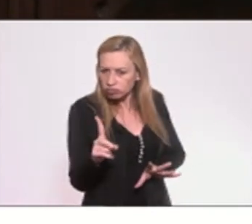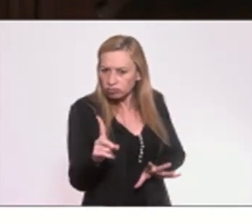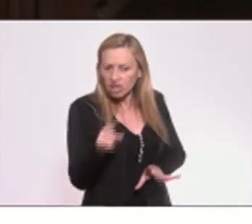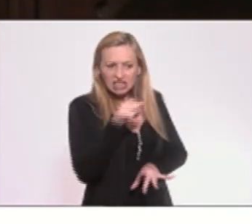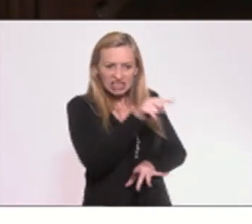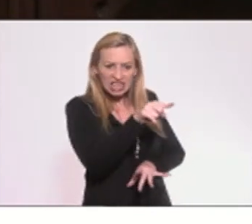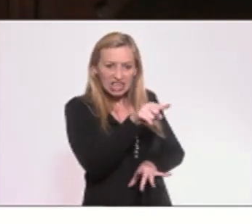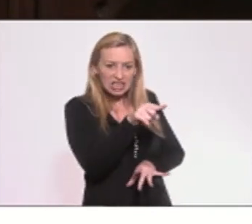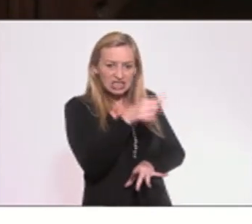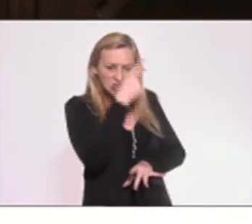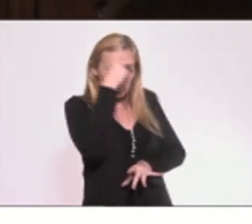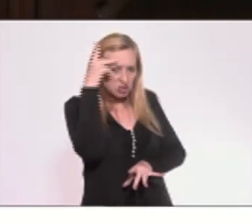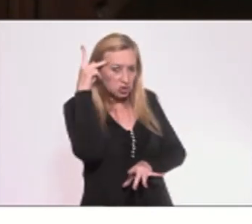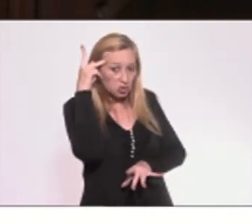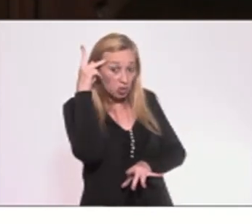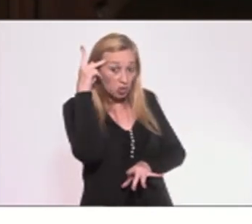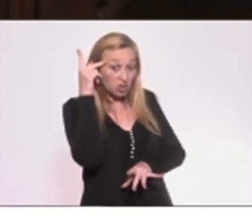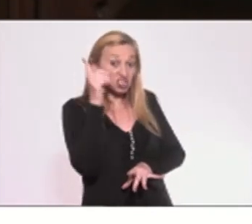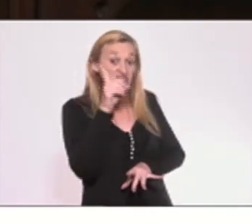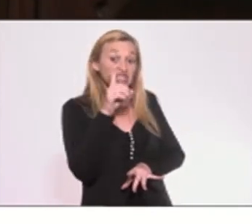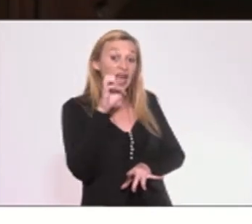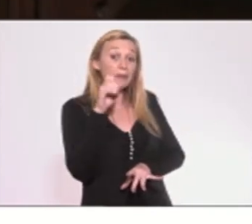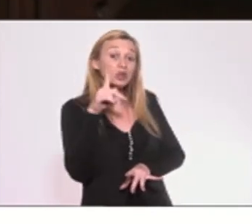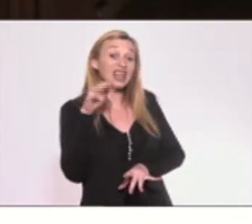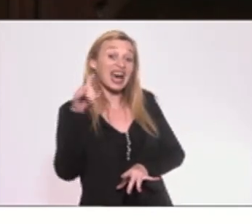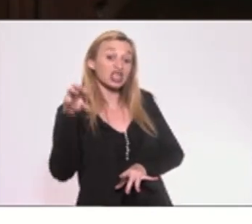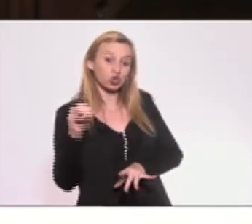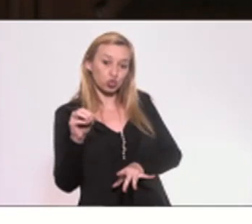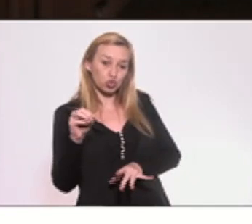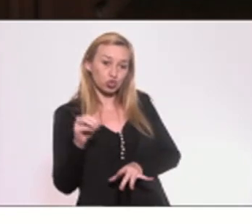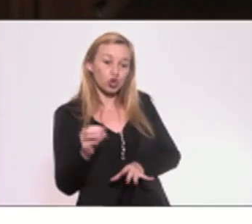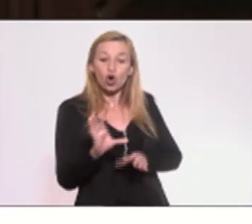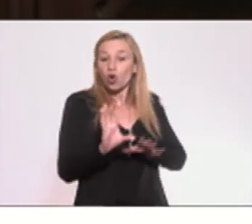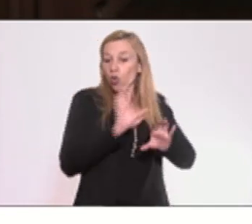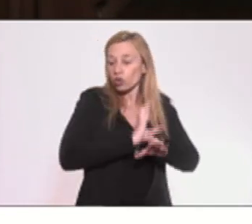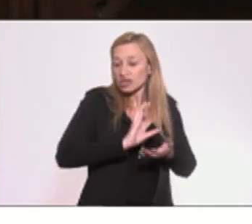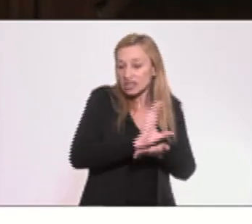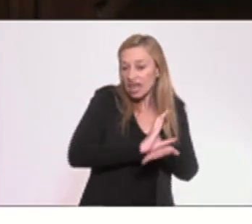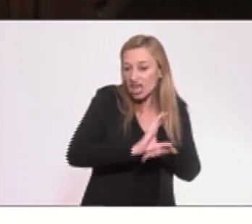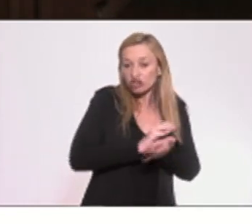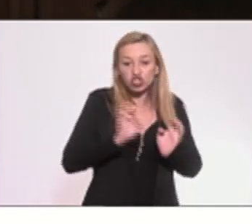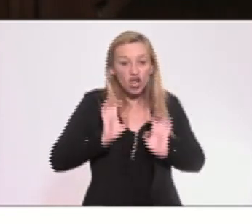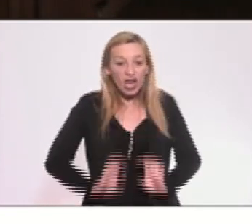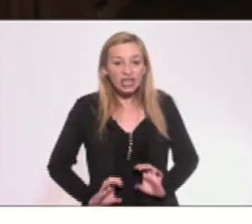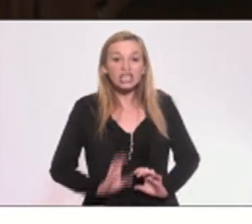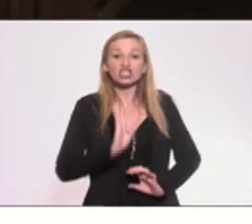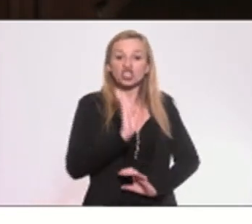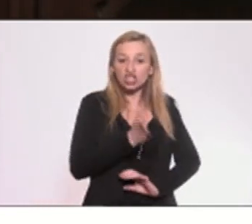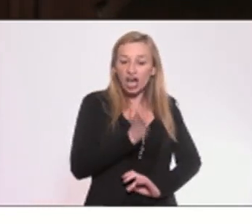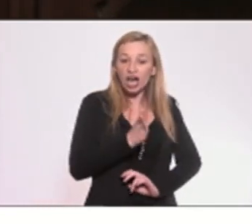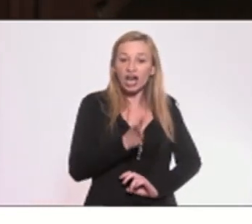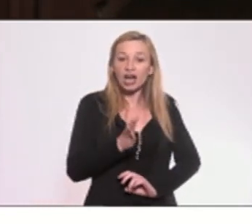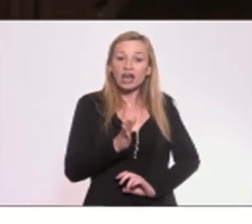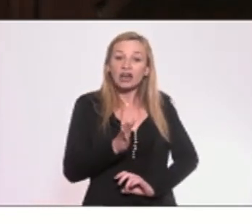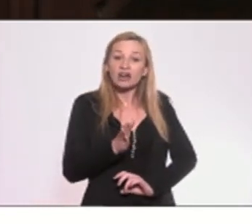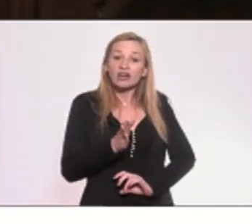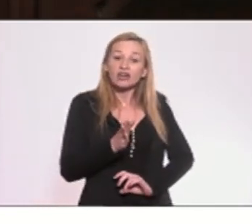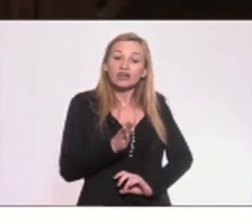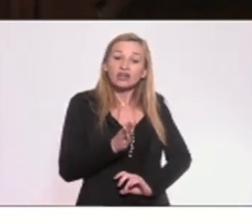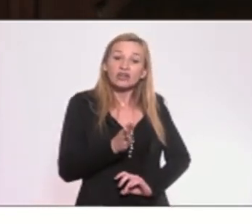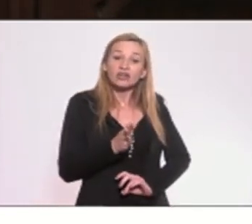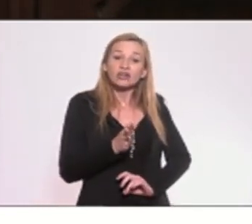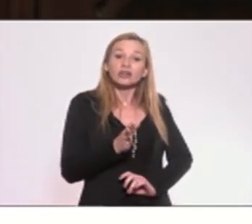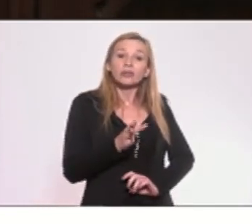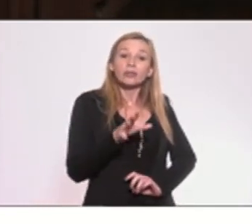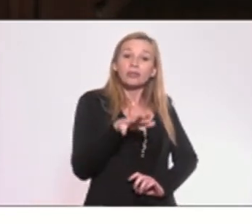desses determinados deputados. Afinal de contas, o Conselho de Ética já daria conta de cassar